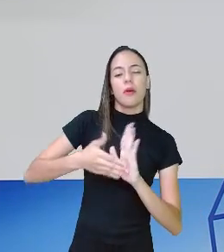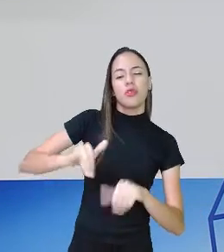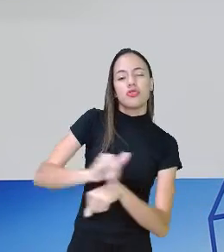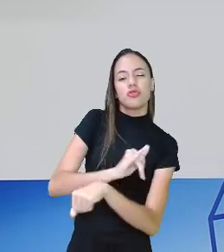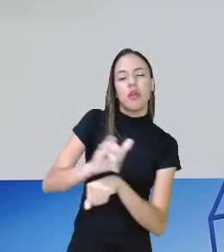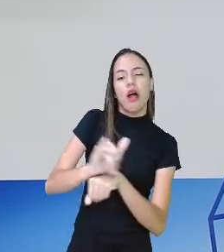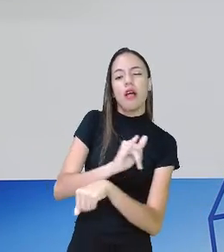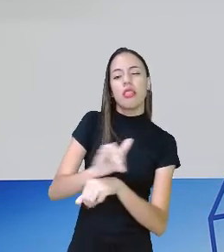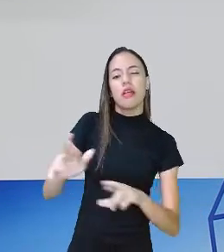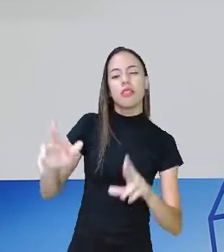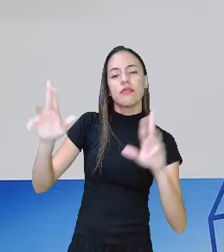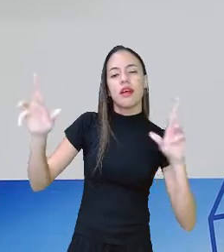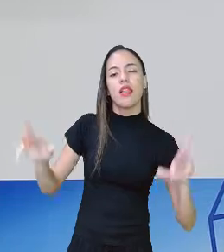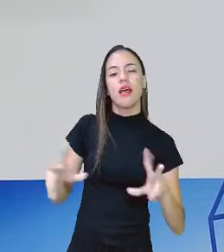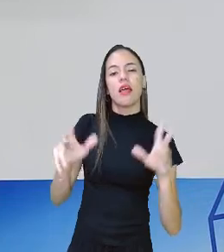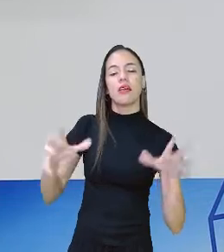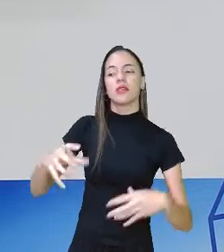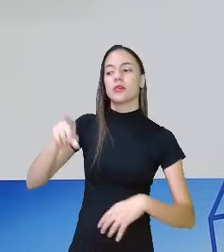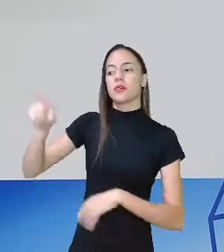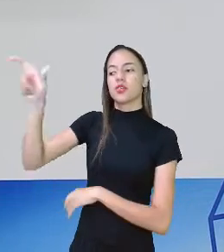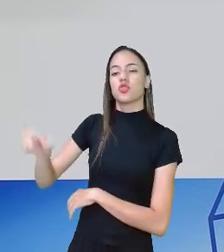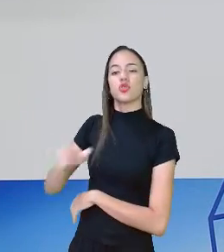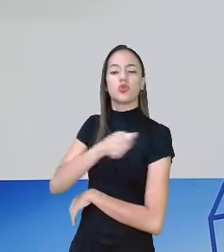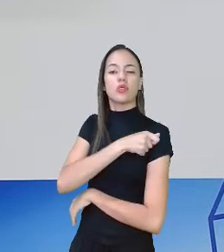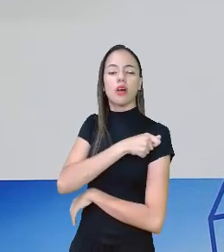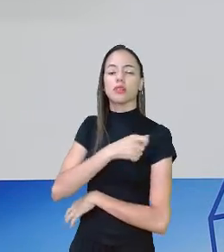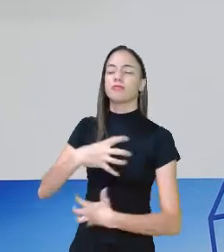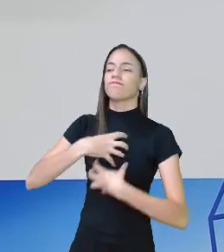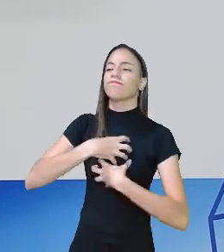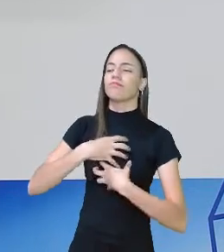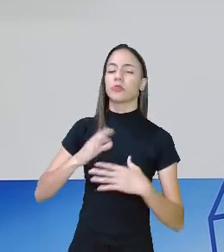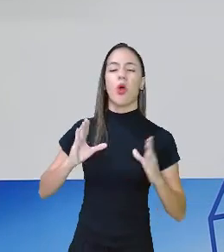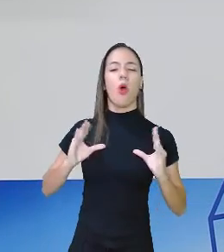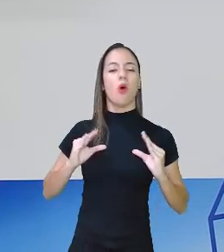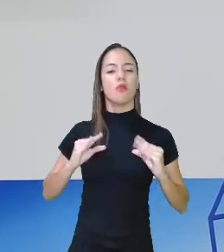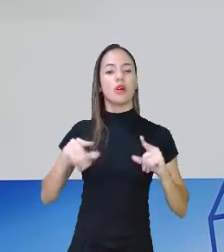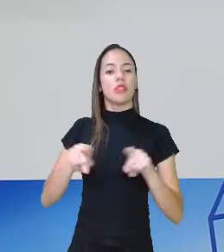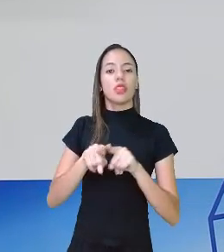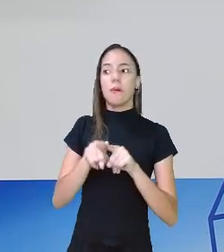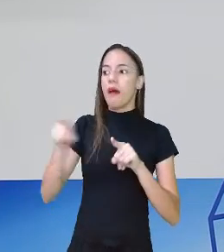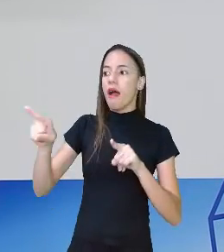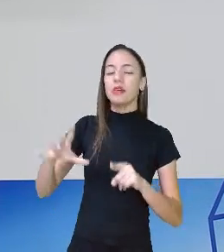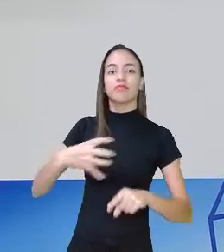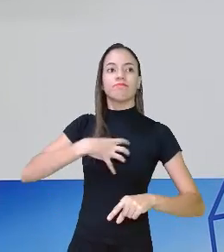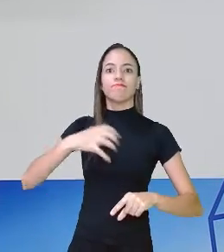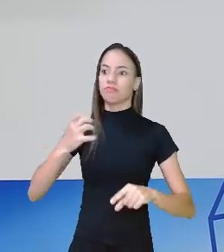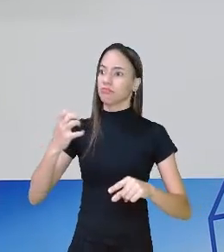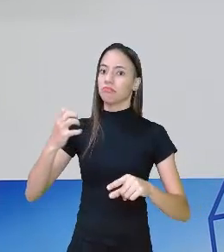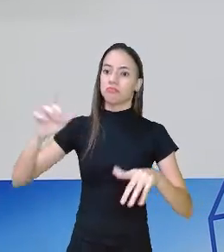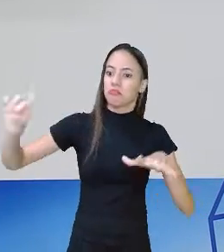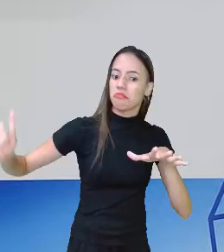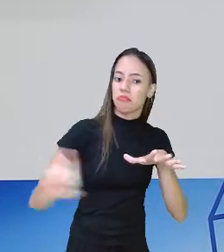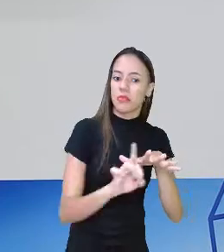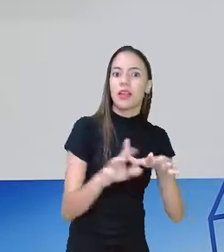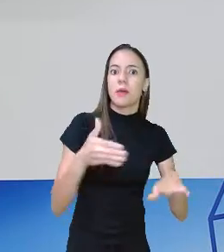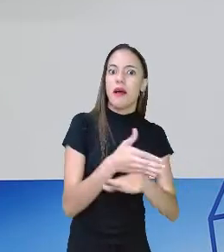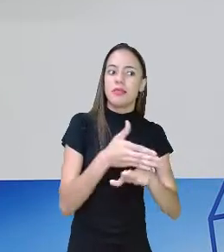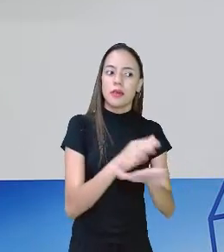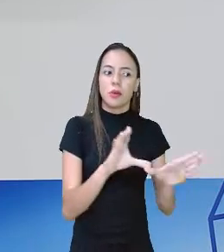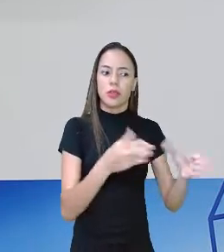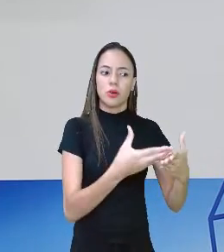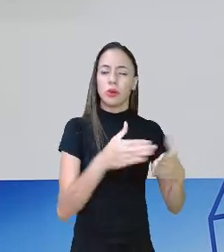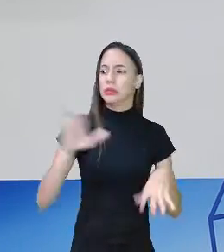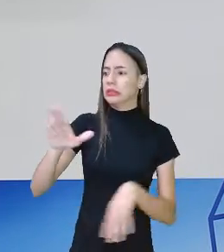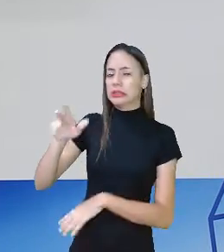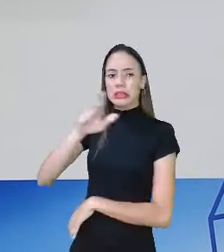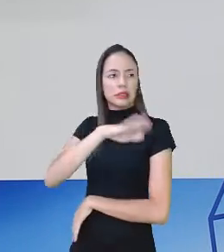deixar esse estudante confortável e sendo contemplado. Ah, mas aí eu não quero ir não, professor, eu tenho